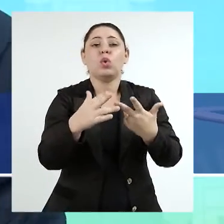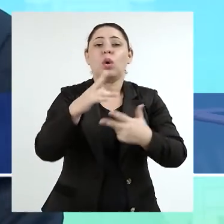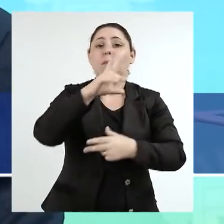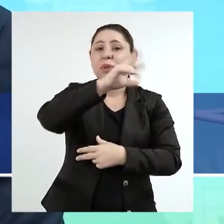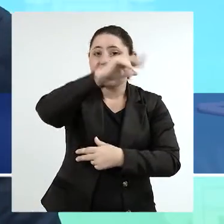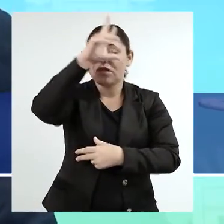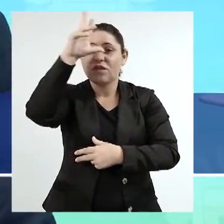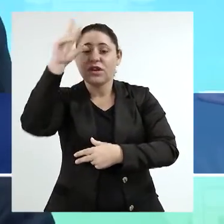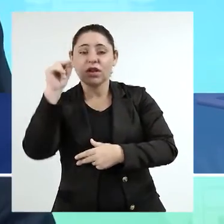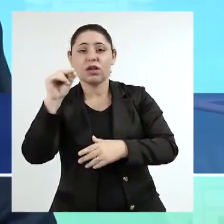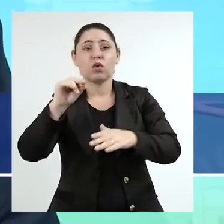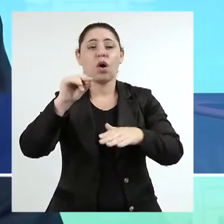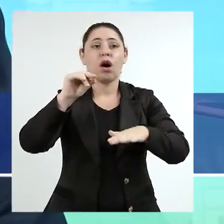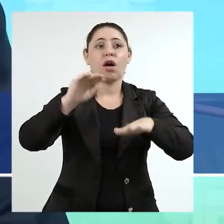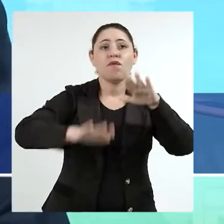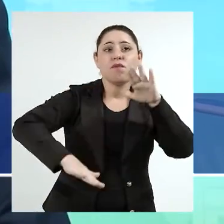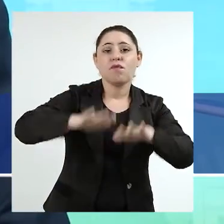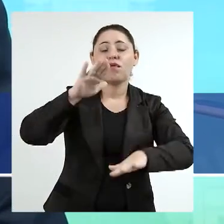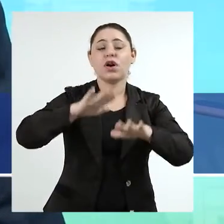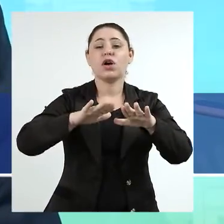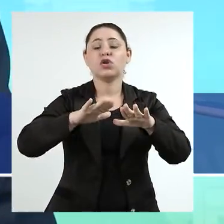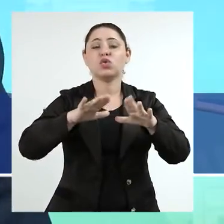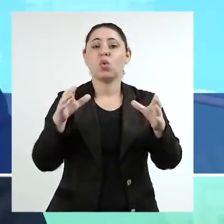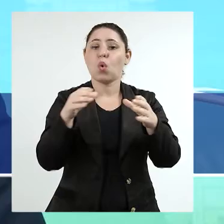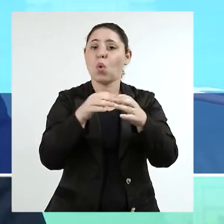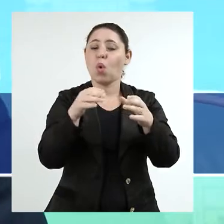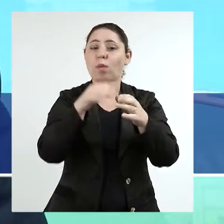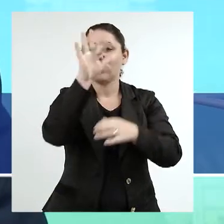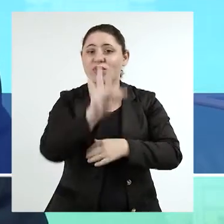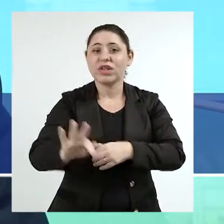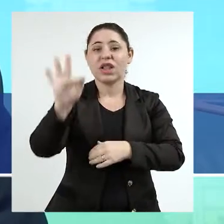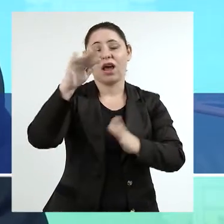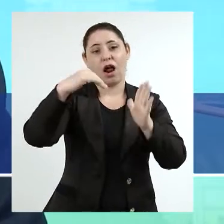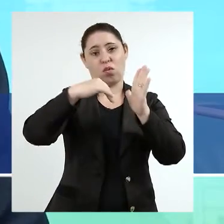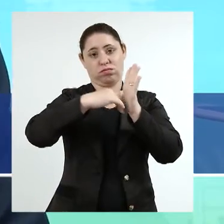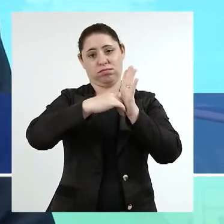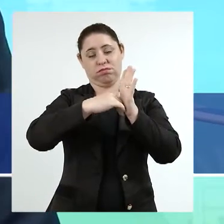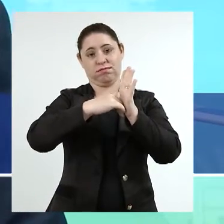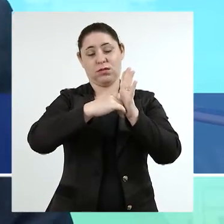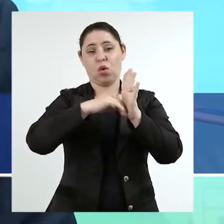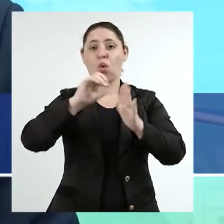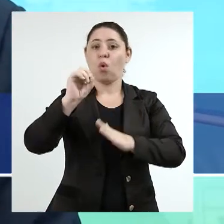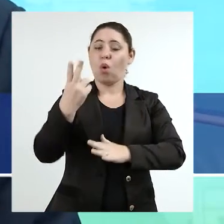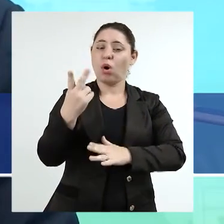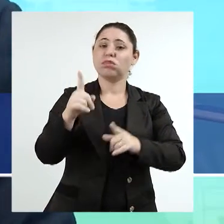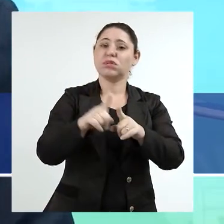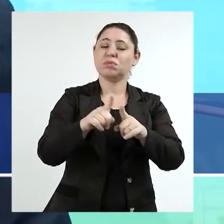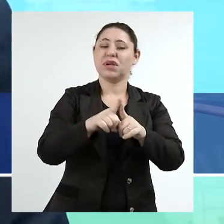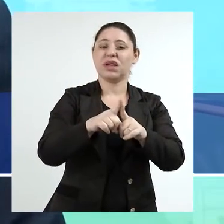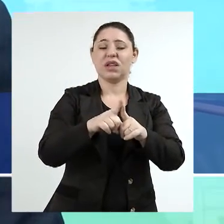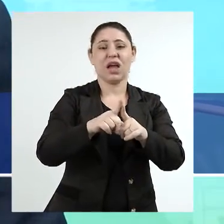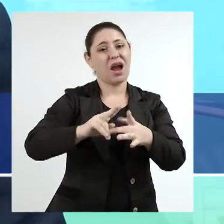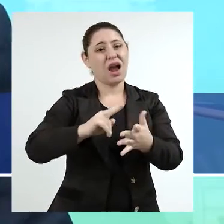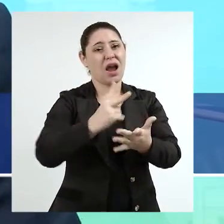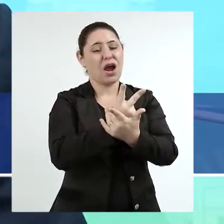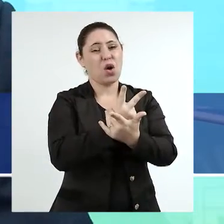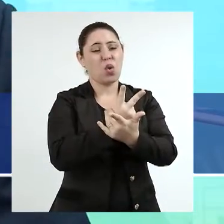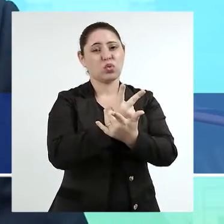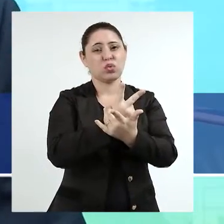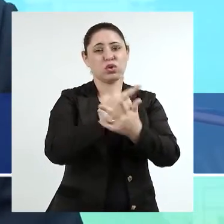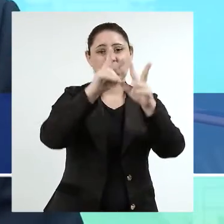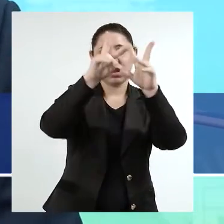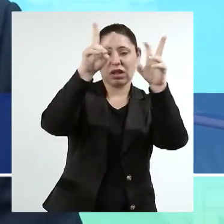vezes competência de esfera da bancada federal, né, da Câmara Federal, ou até mesmo vice-iniciativa,